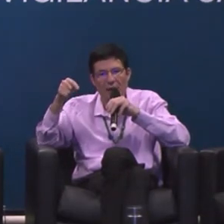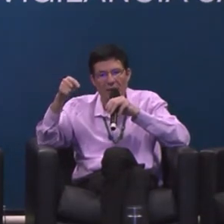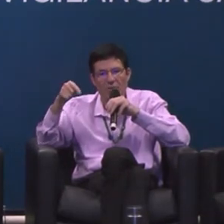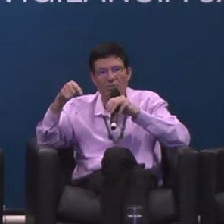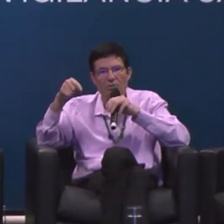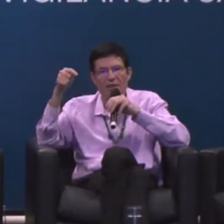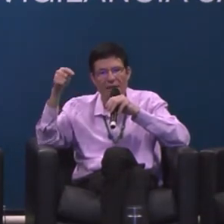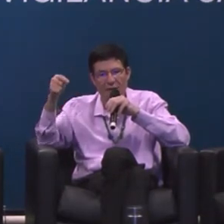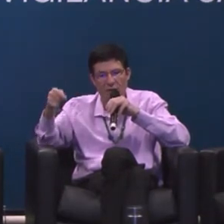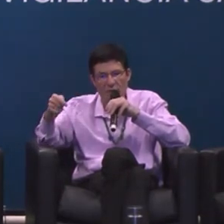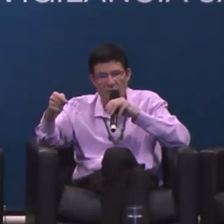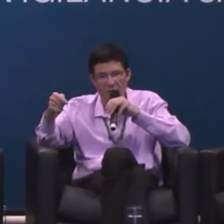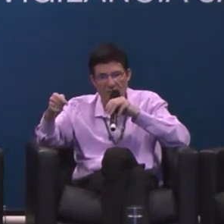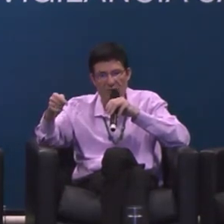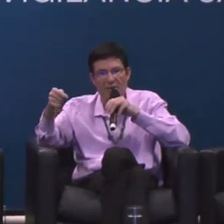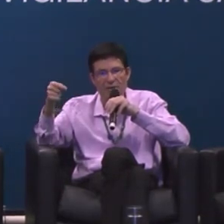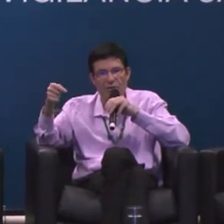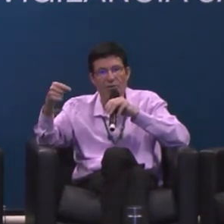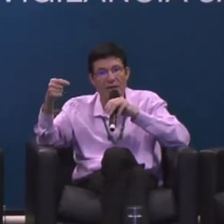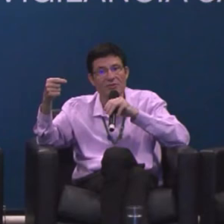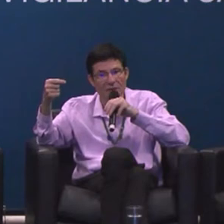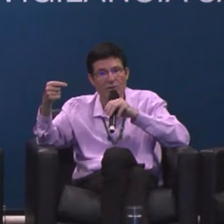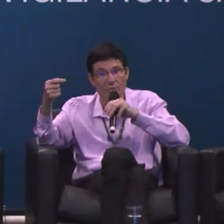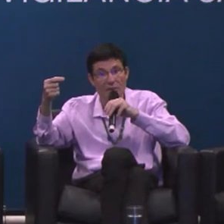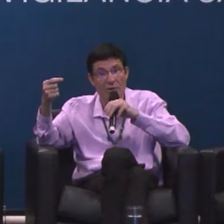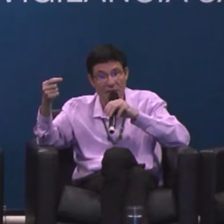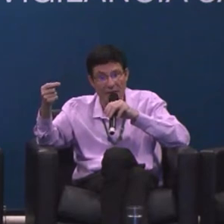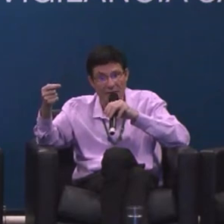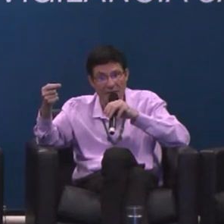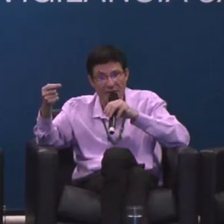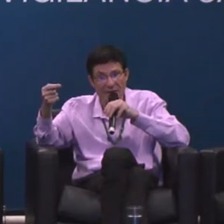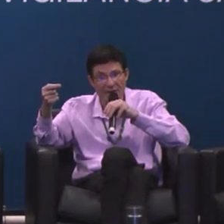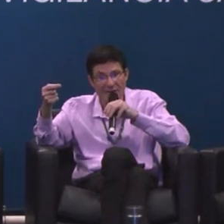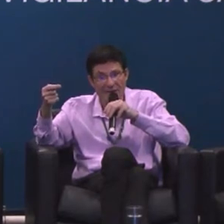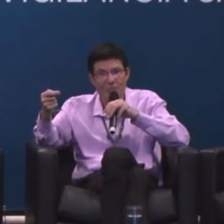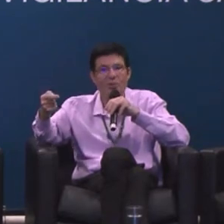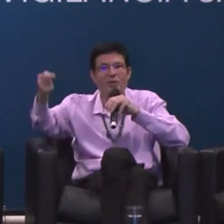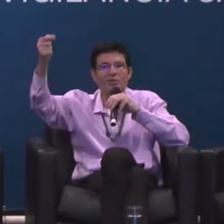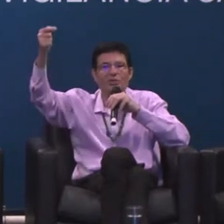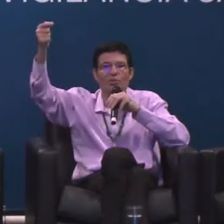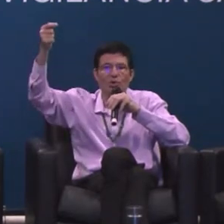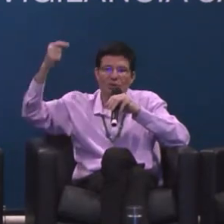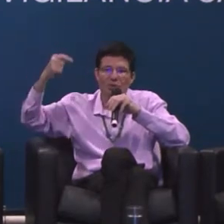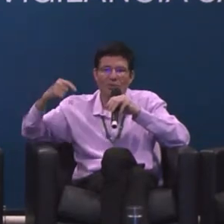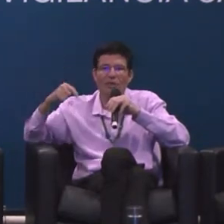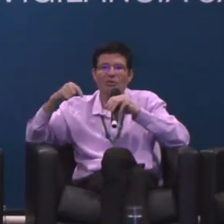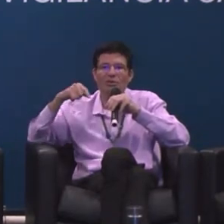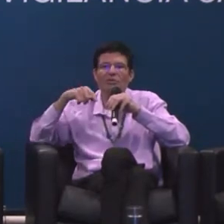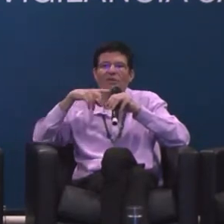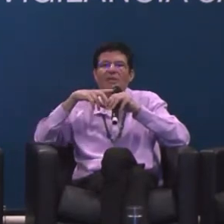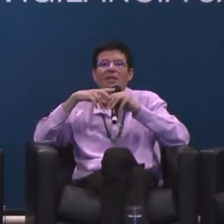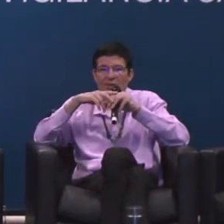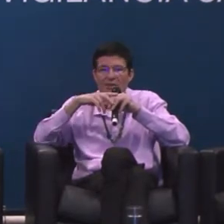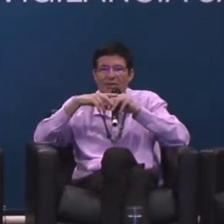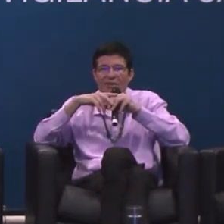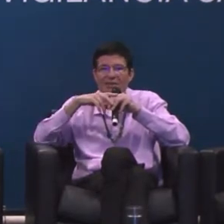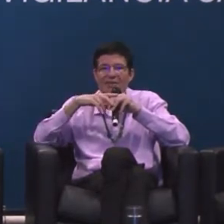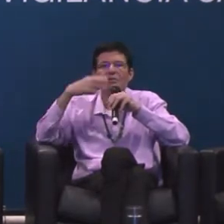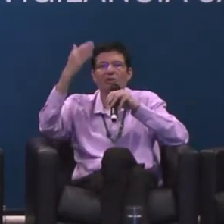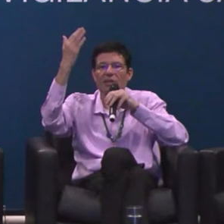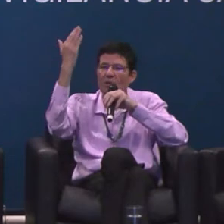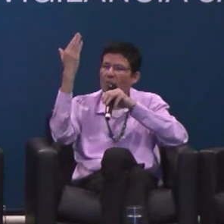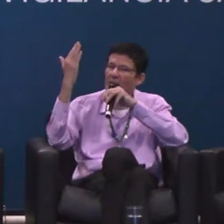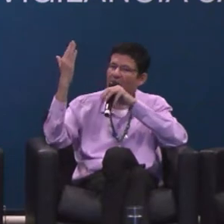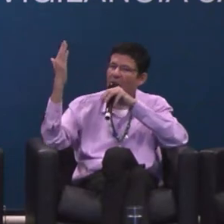impacto negativo de uma revisão de uma norma dessa, porque todo o sistema nacional vai ter que rever. Eu vou ter